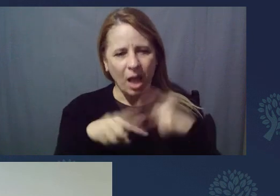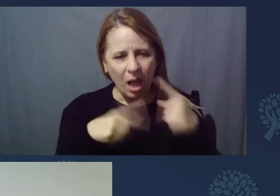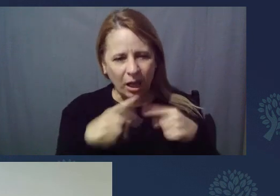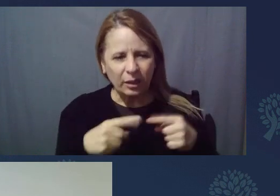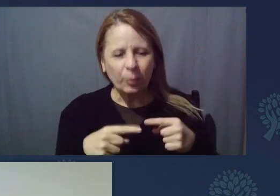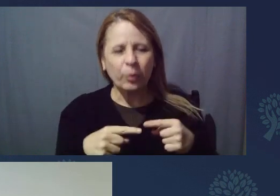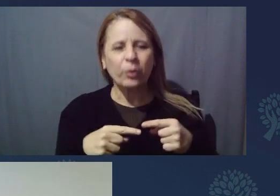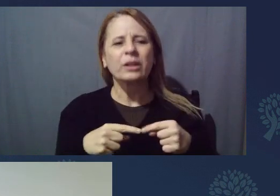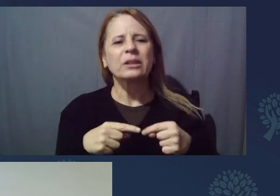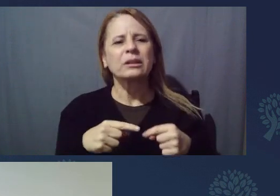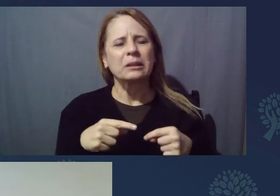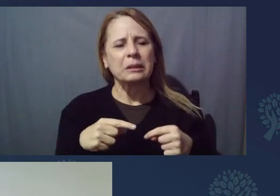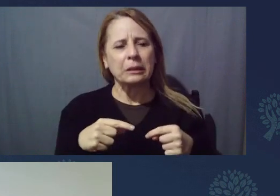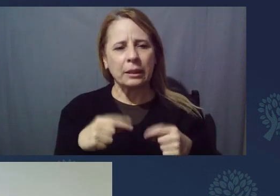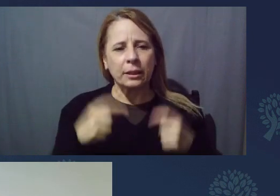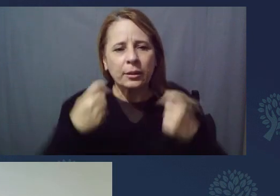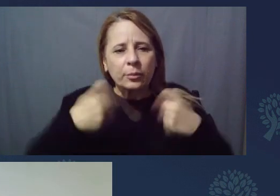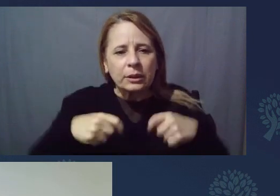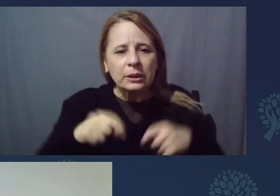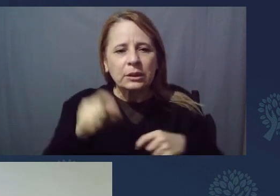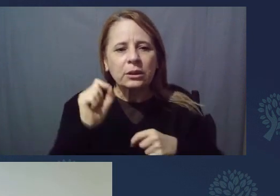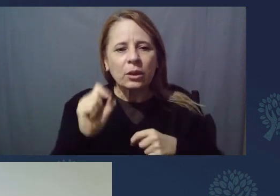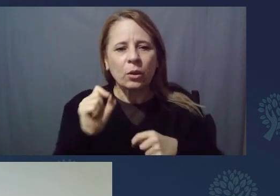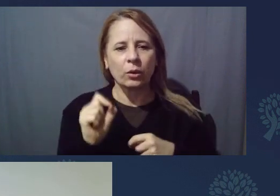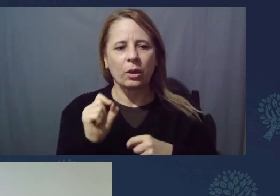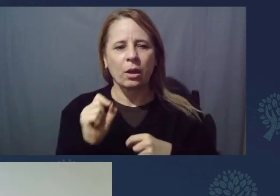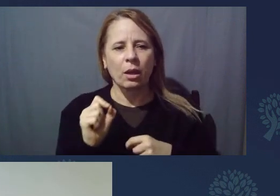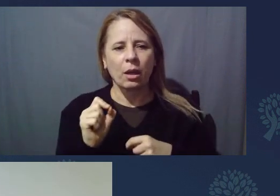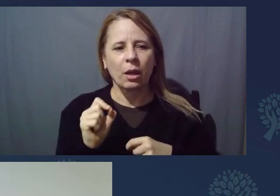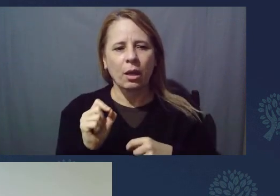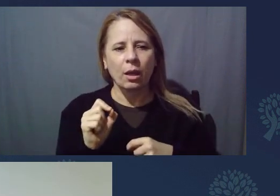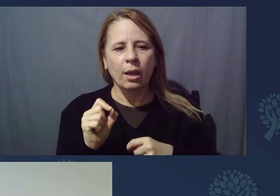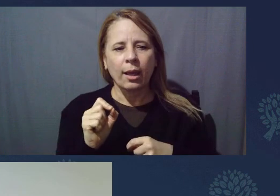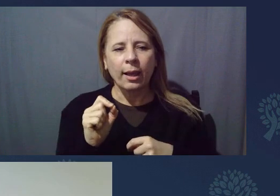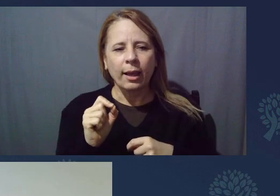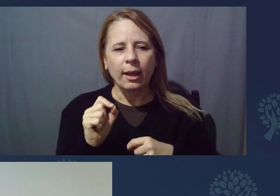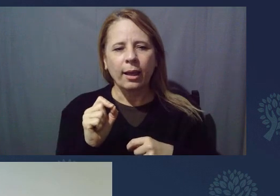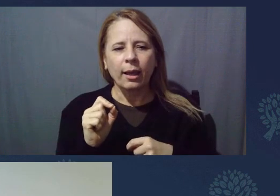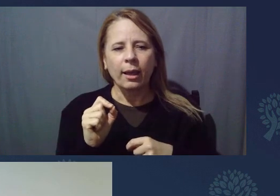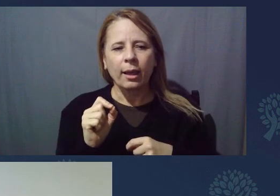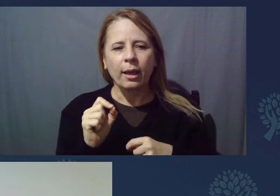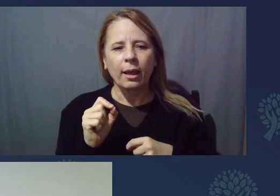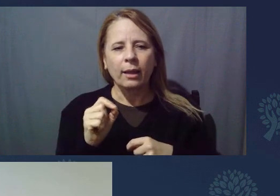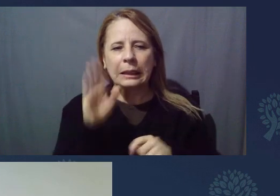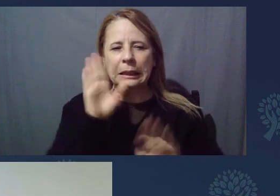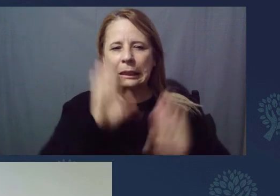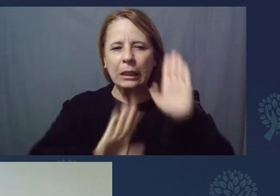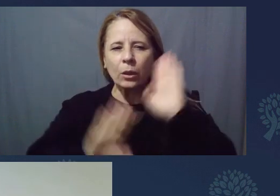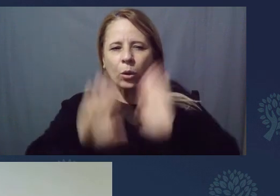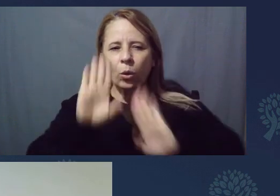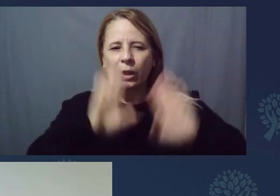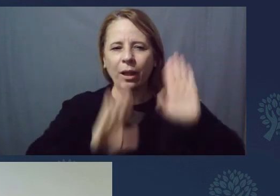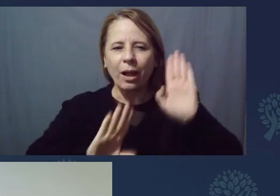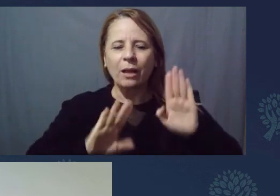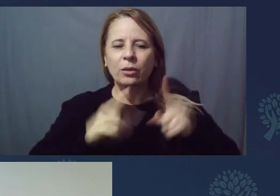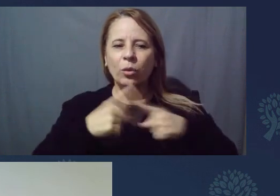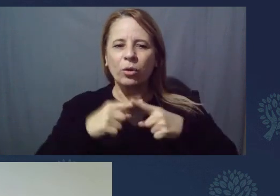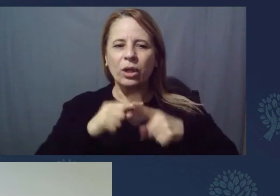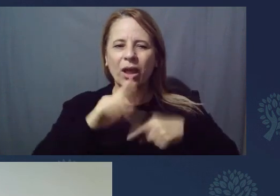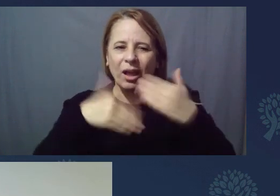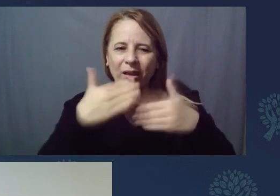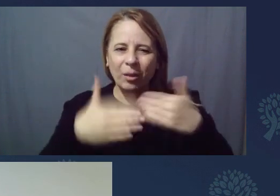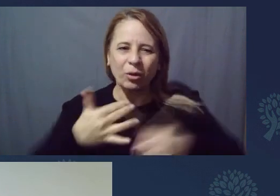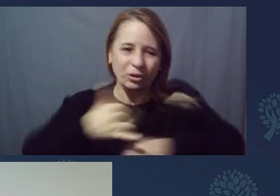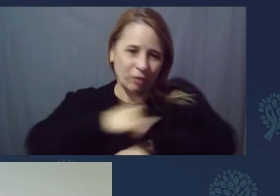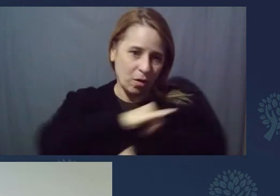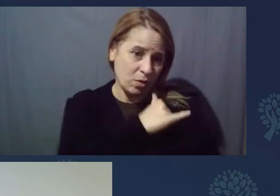tendência a ganhar peso? Maria Clara, excelente pergunta também, né? Você precisa olhar